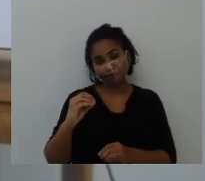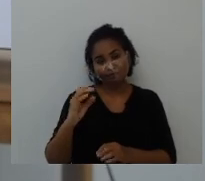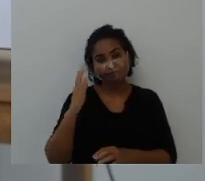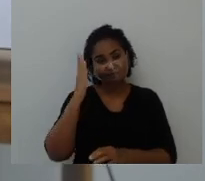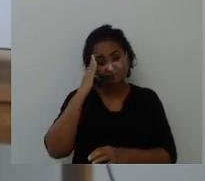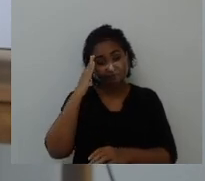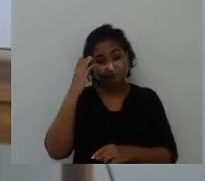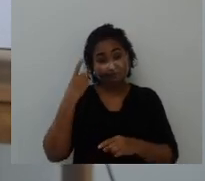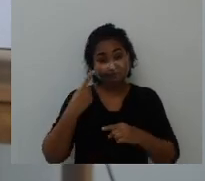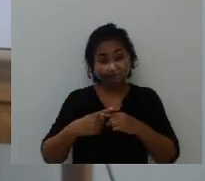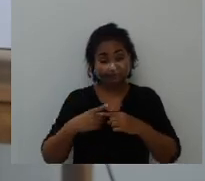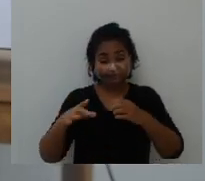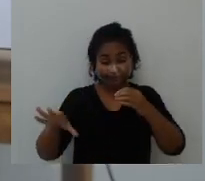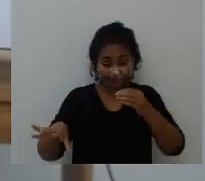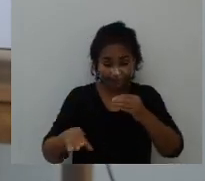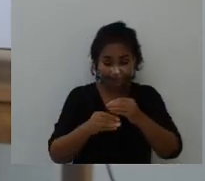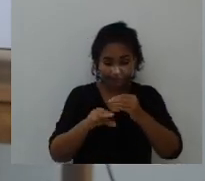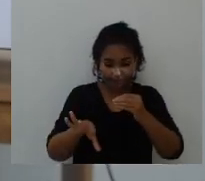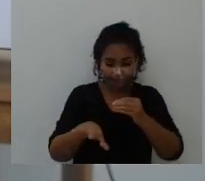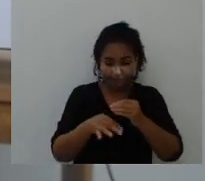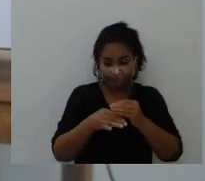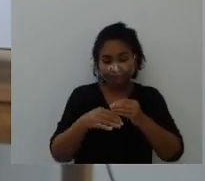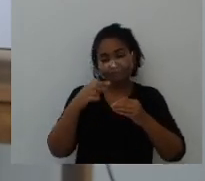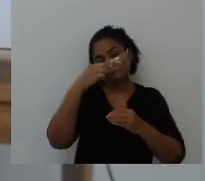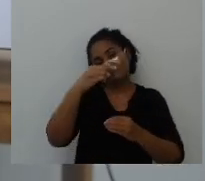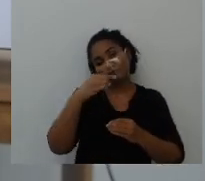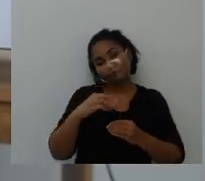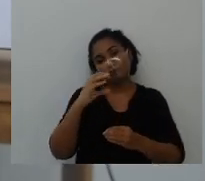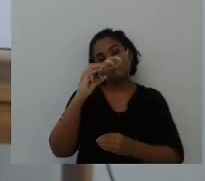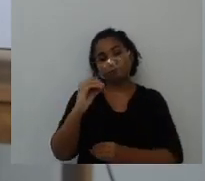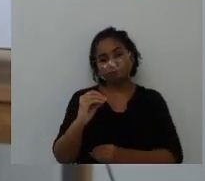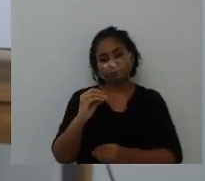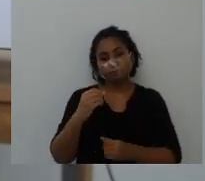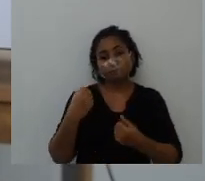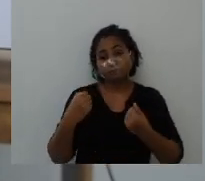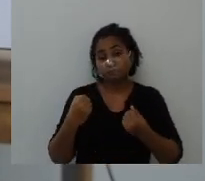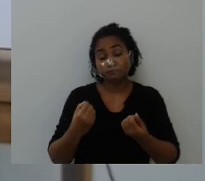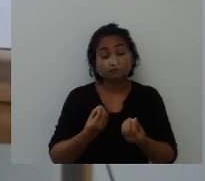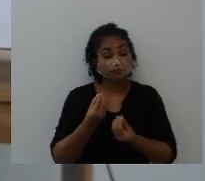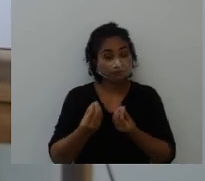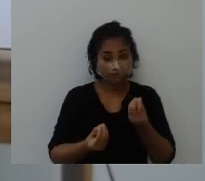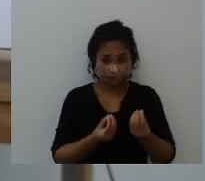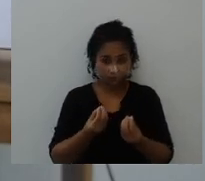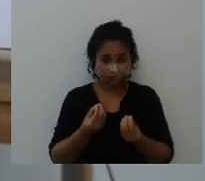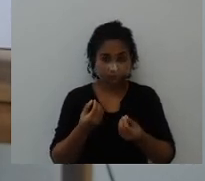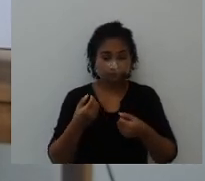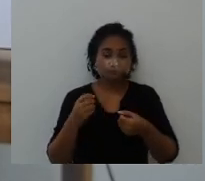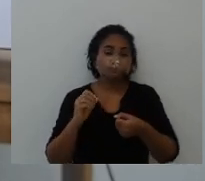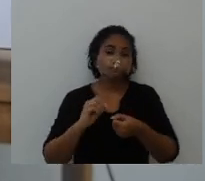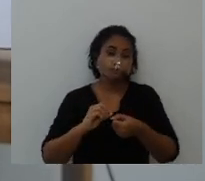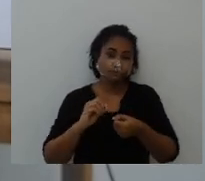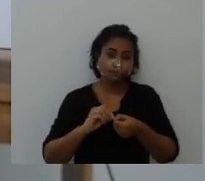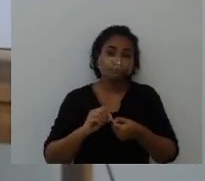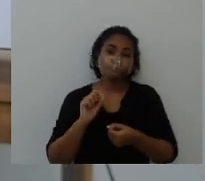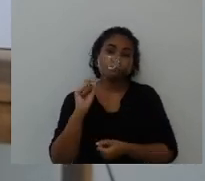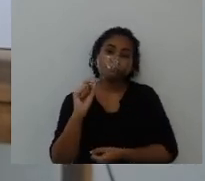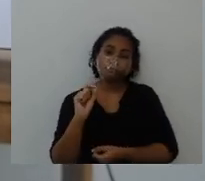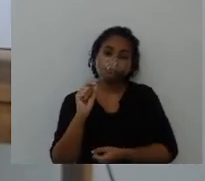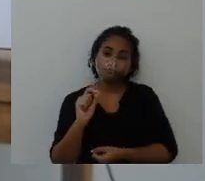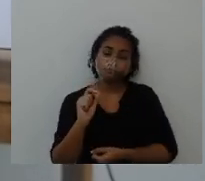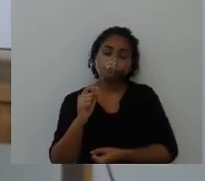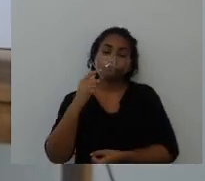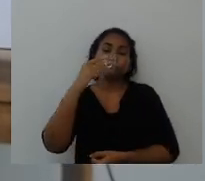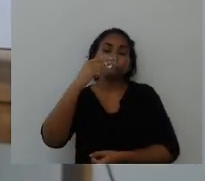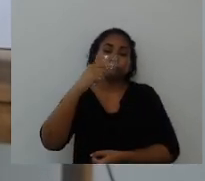que essas forças que estejam aqui, elas se anulem. E para isso ocorrer, o que é que a gente tem que fazer? Temos que ter a resultante